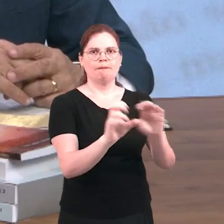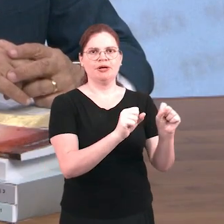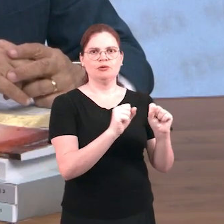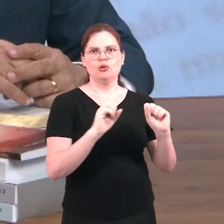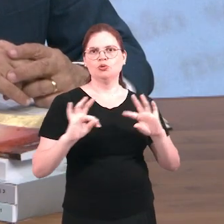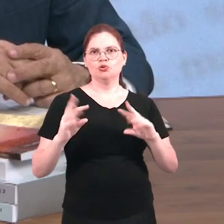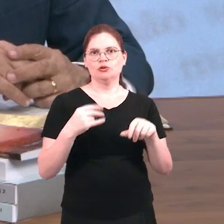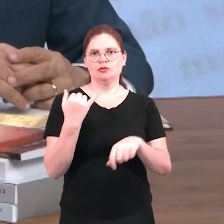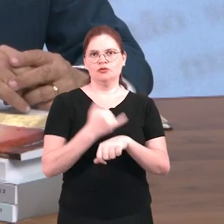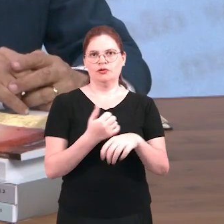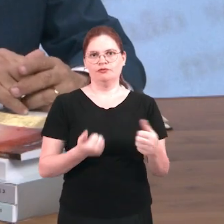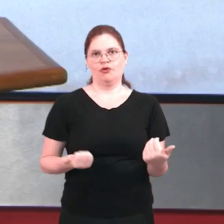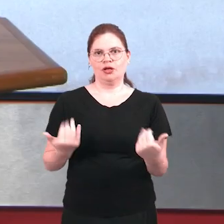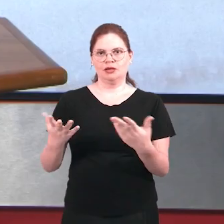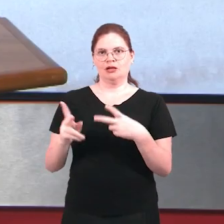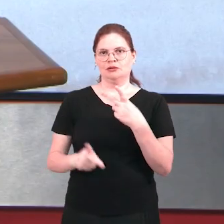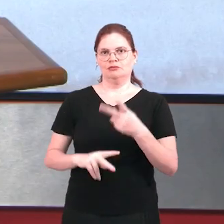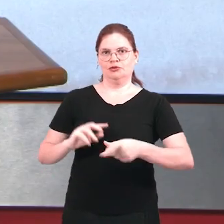Israel.